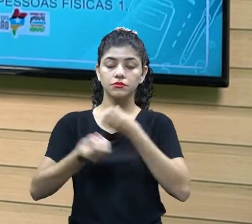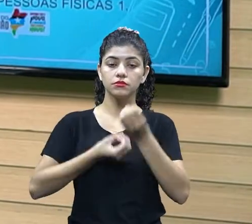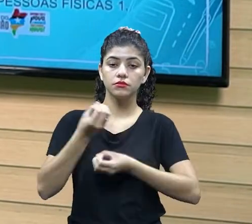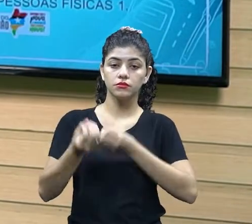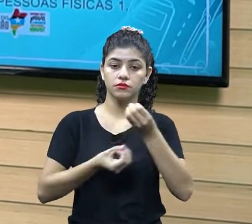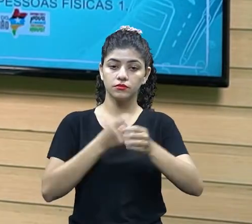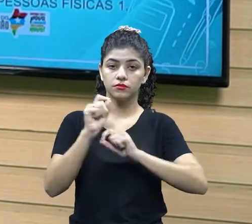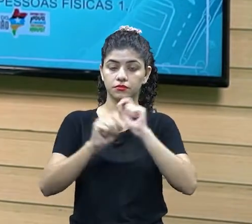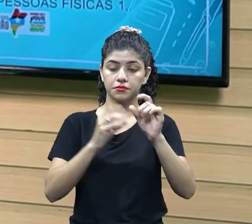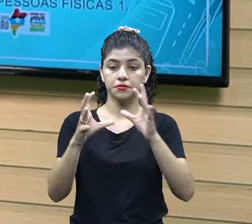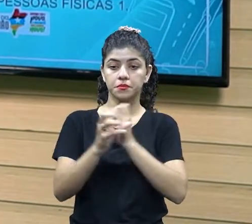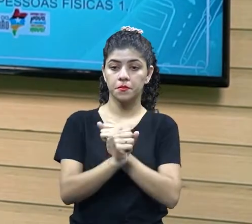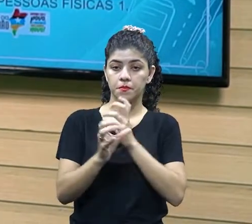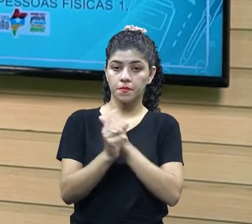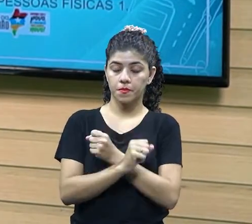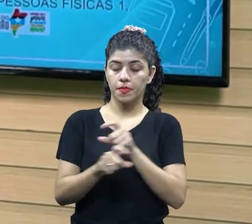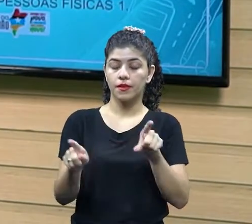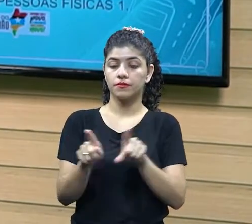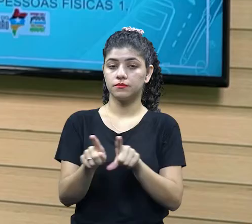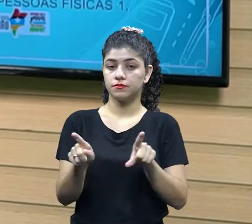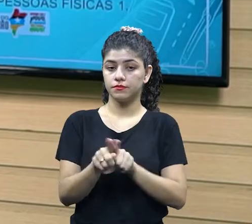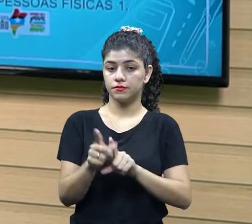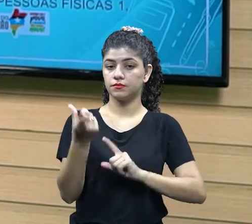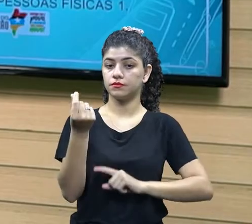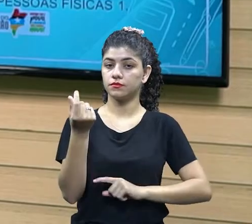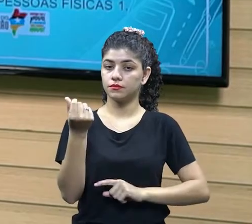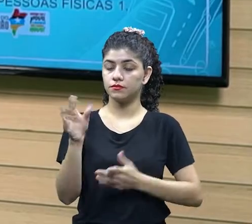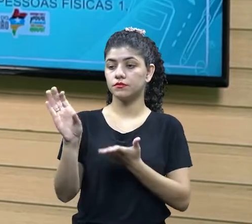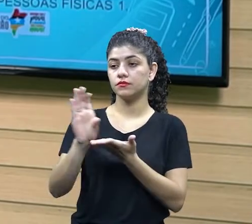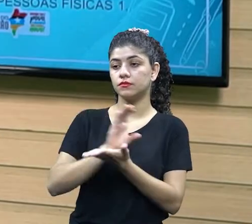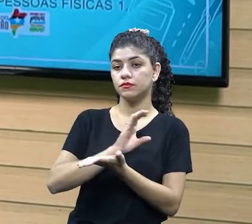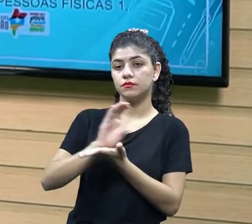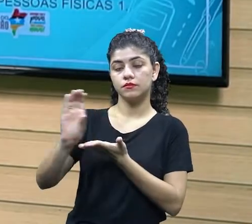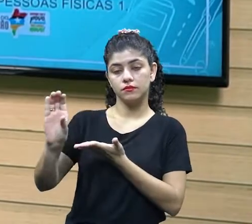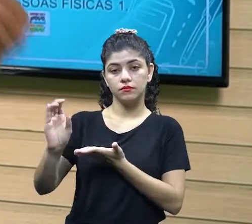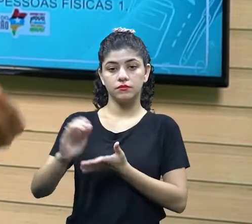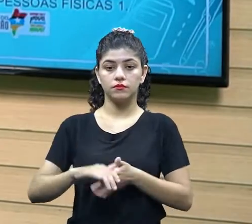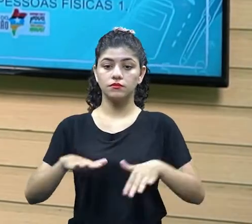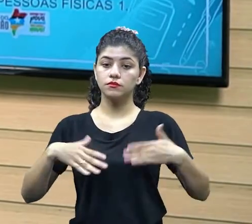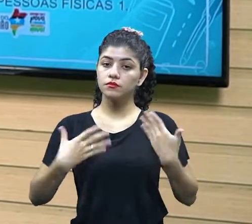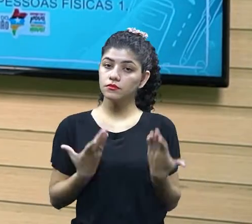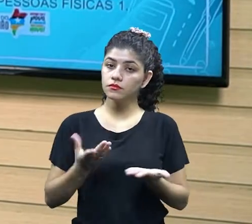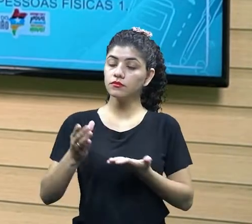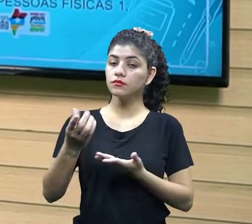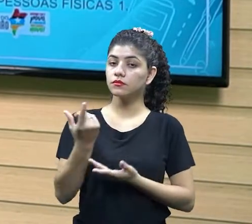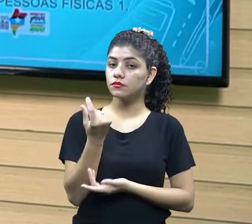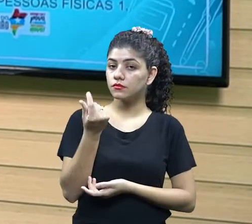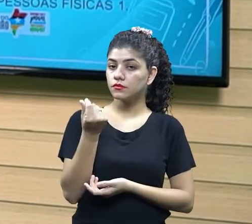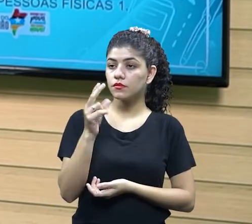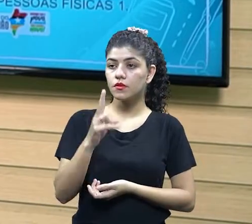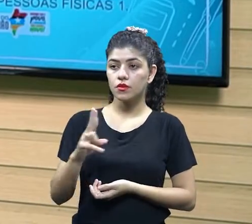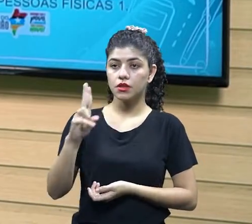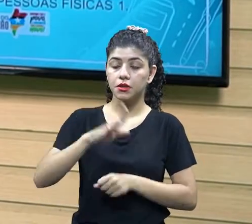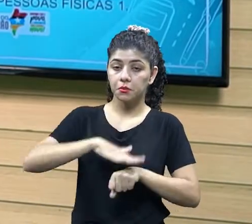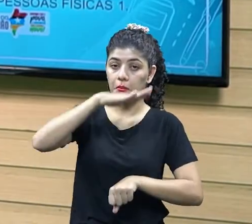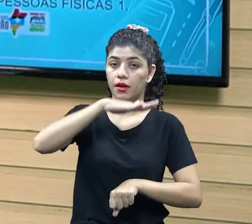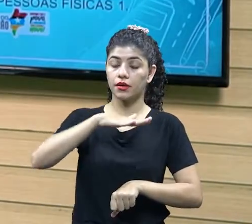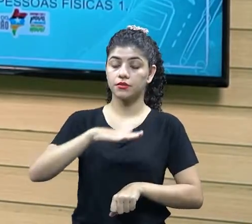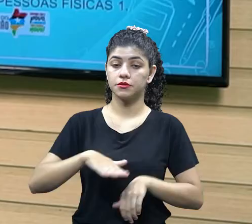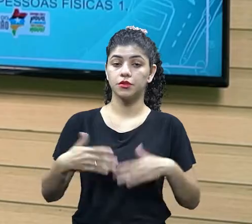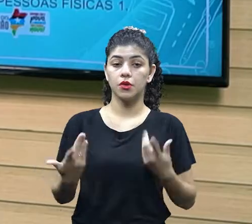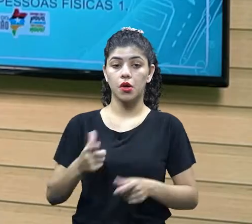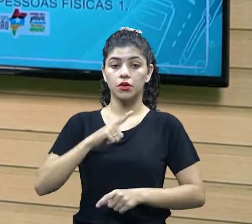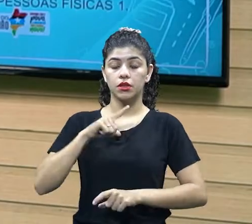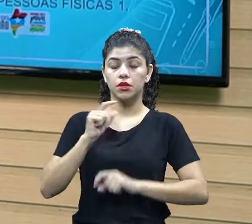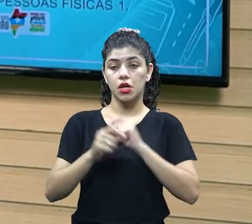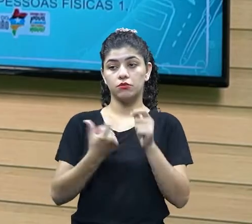pode calcular as nossas entradas de recursos, as nossas saídas de recursos, qual é o recurso que está sendo mais consumido, ou seja, qual é aquele que está levando